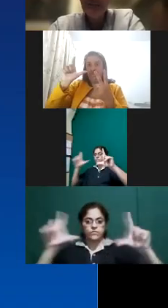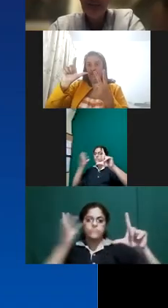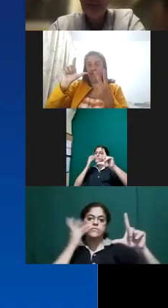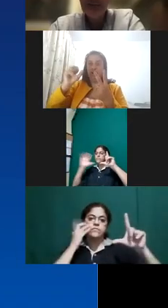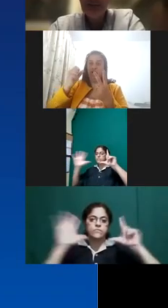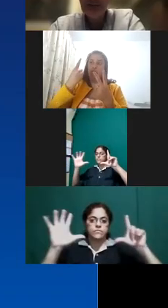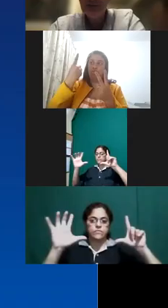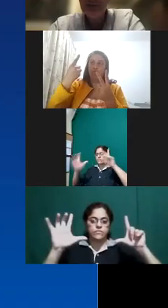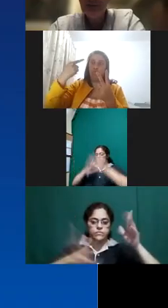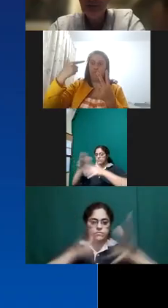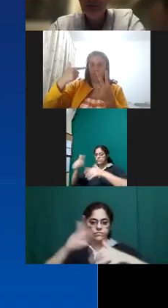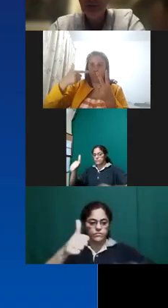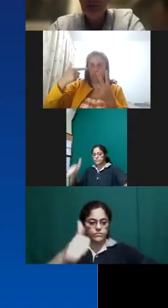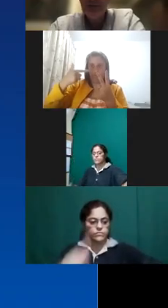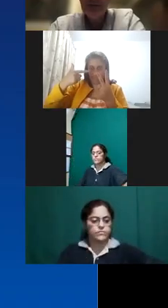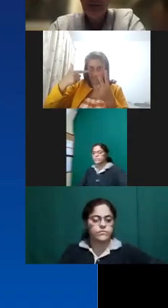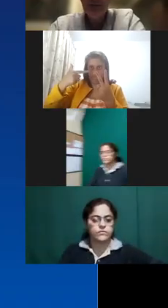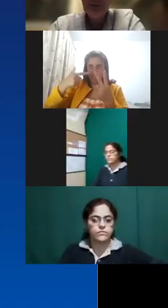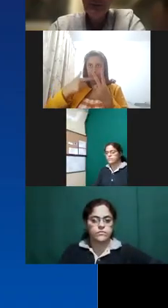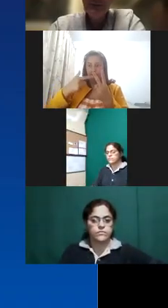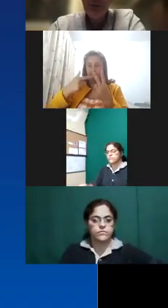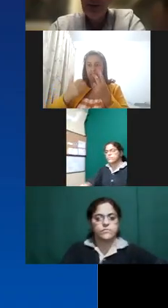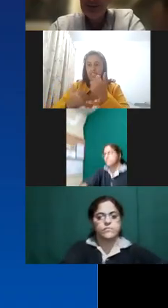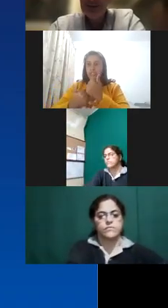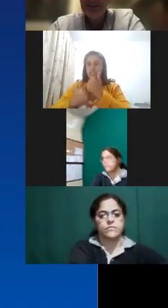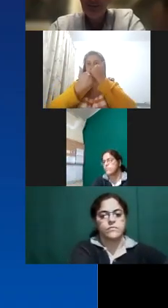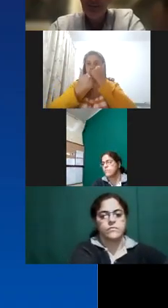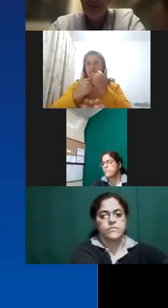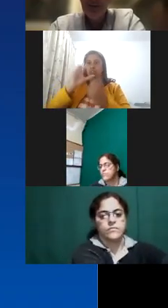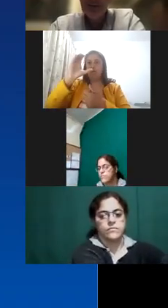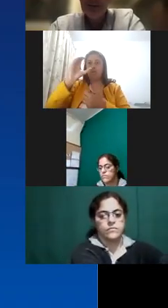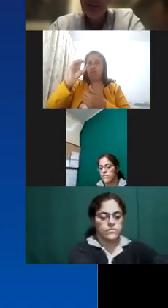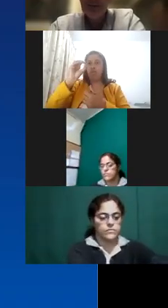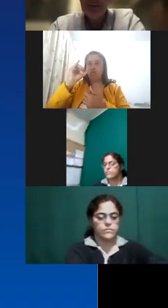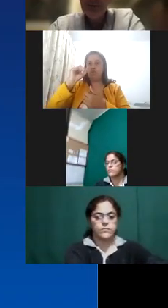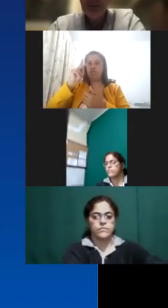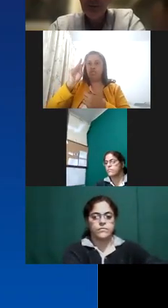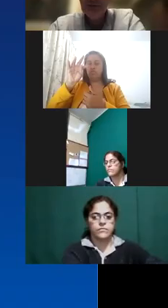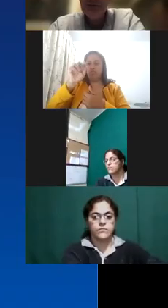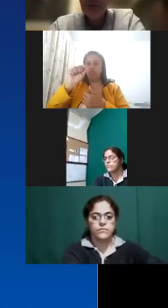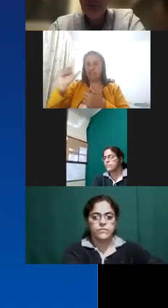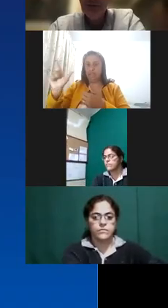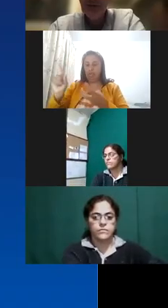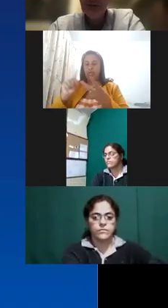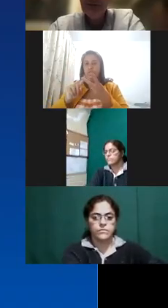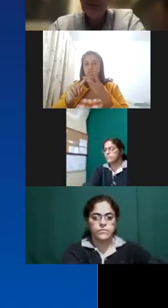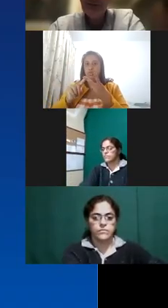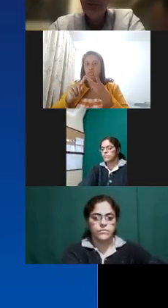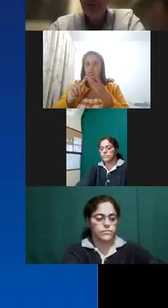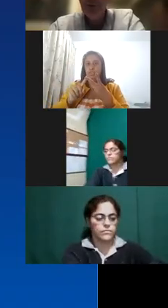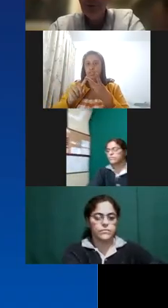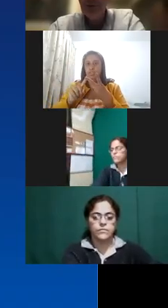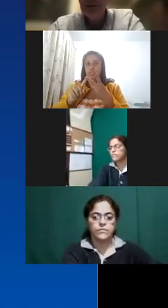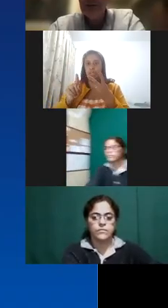atlas, que ela sustenta o occipital, e C2 é o axis. E nós temos as outras 5 vértebras